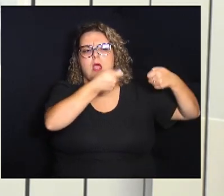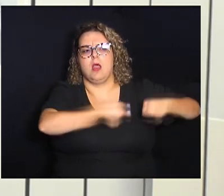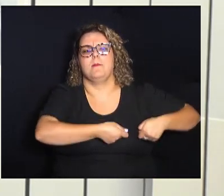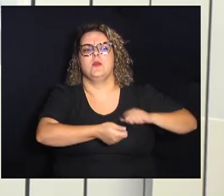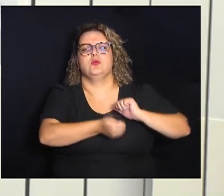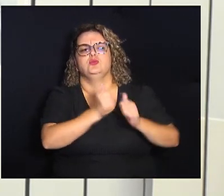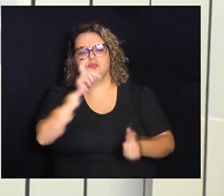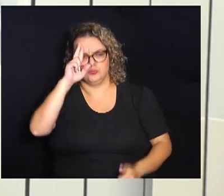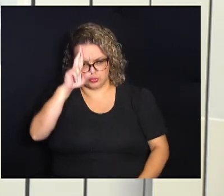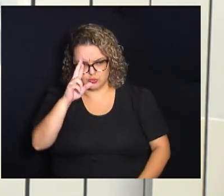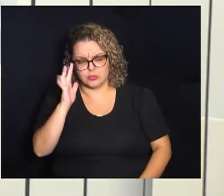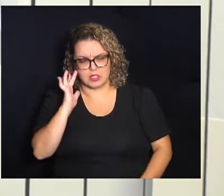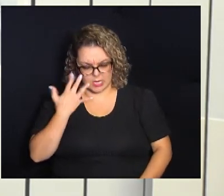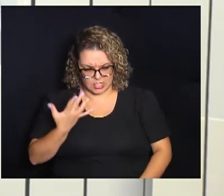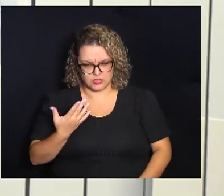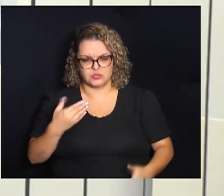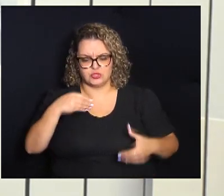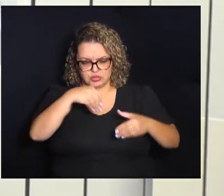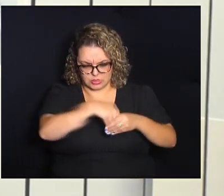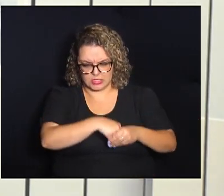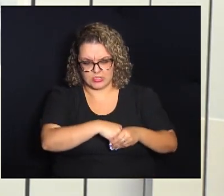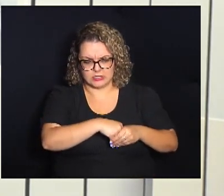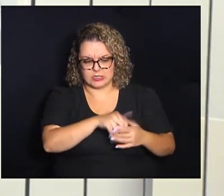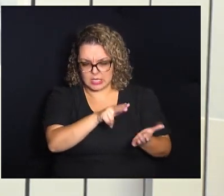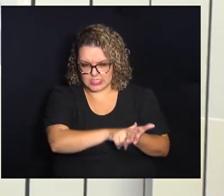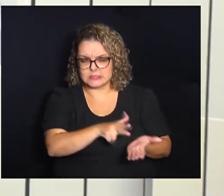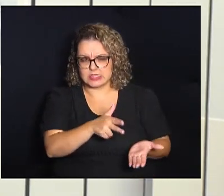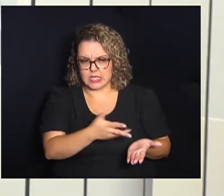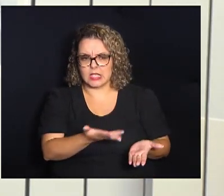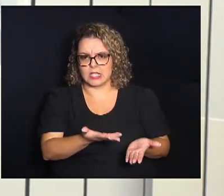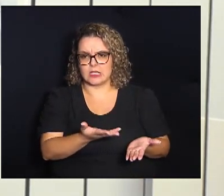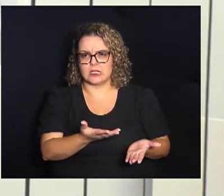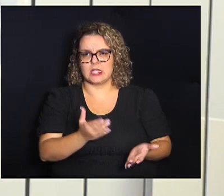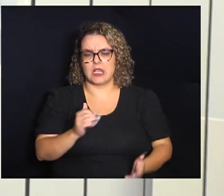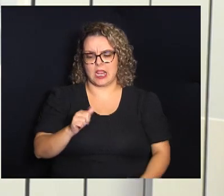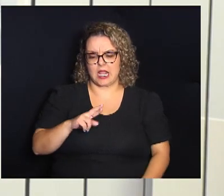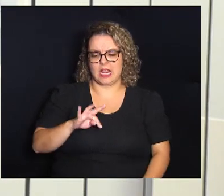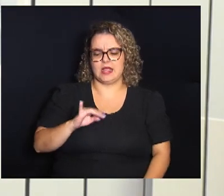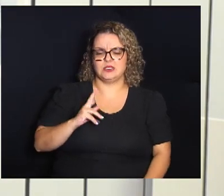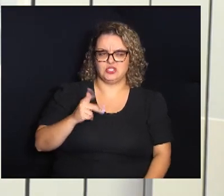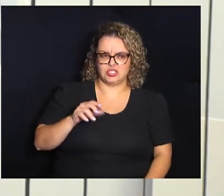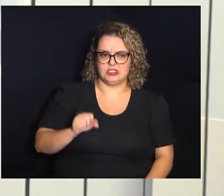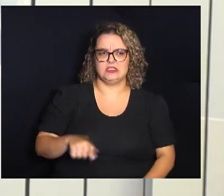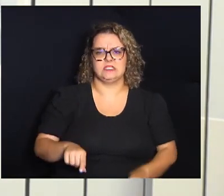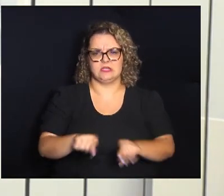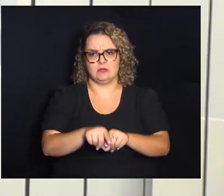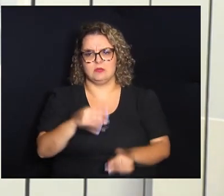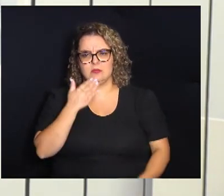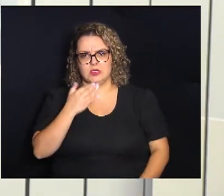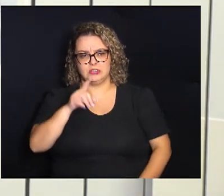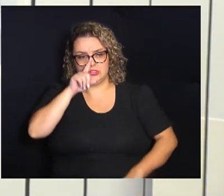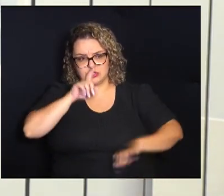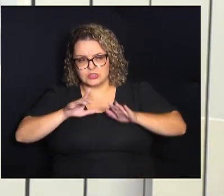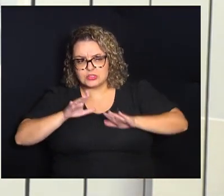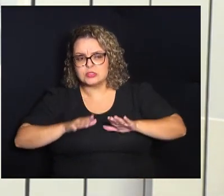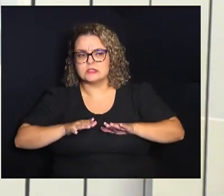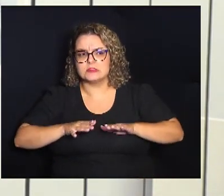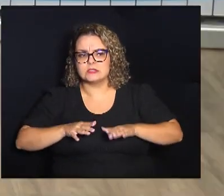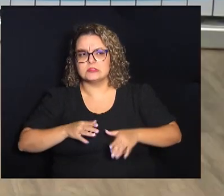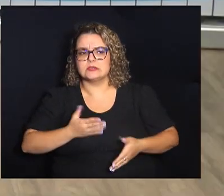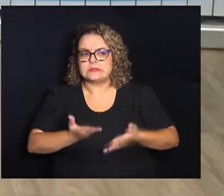acha que vai entrar dentro dessa regulamentação cartilhas também pedindo essa cautela e este cuidado?